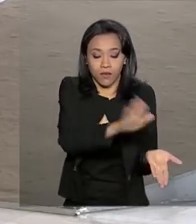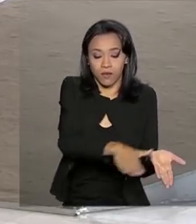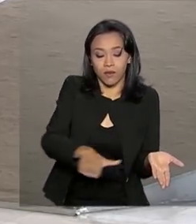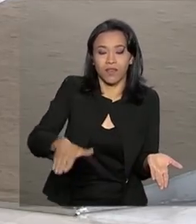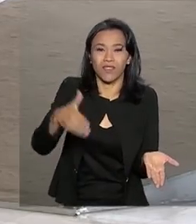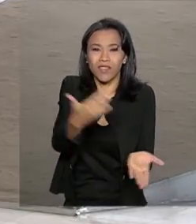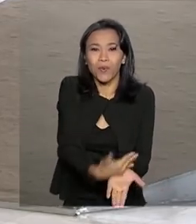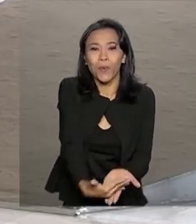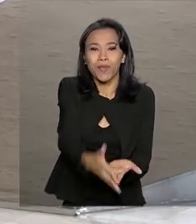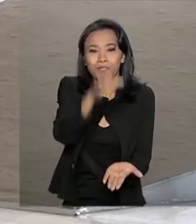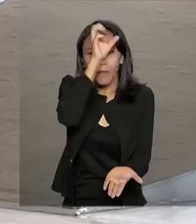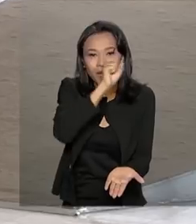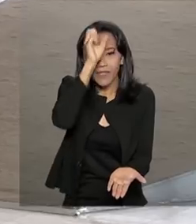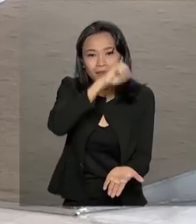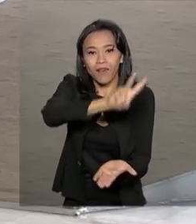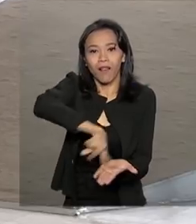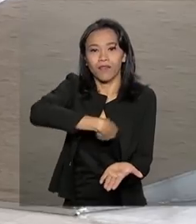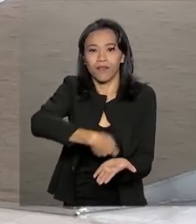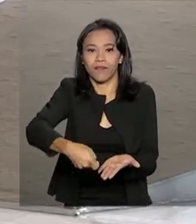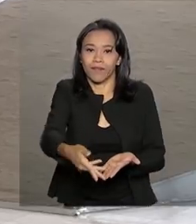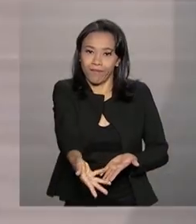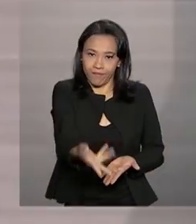de alfabetização. Vamos ver.